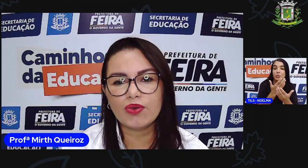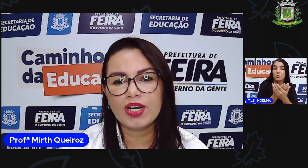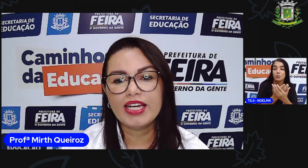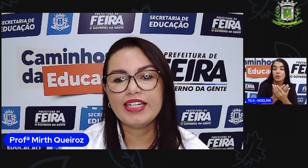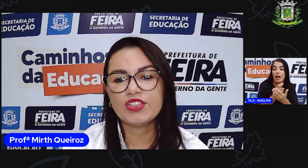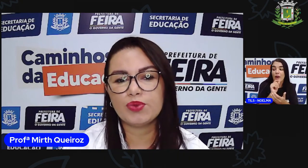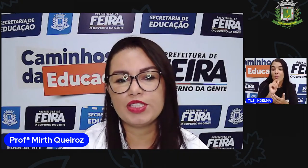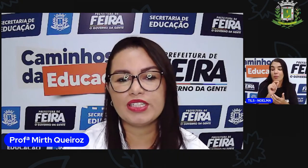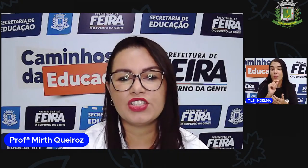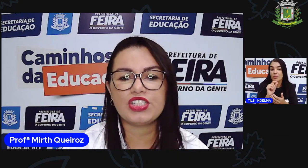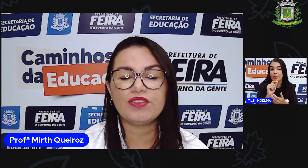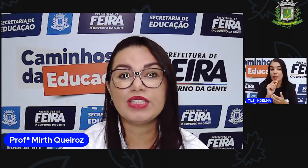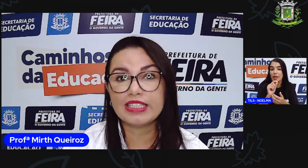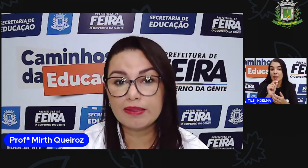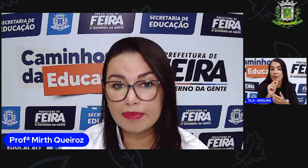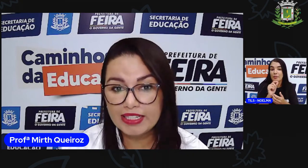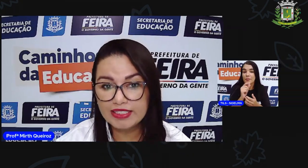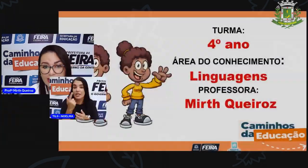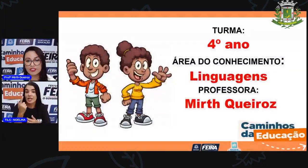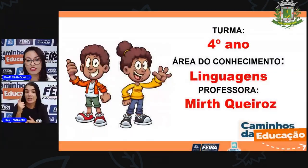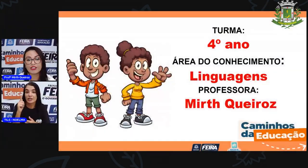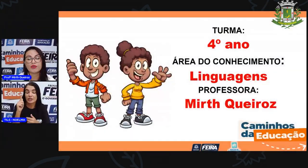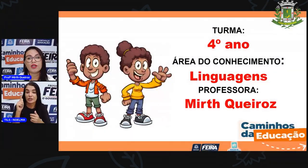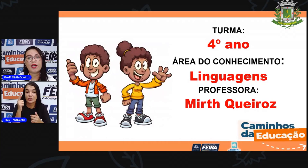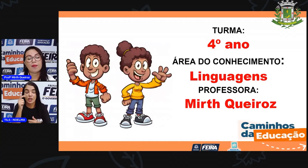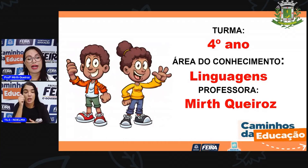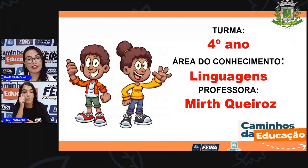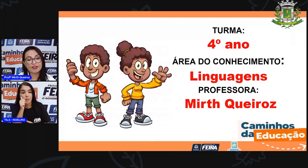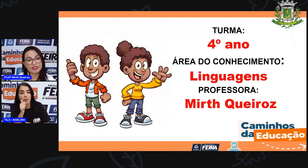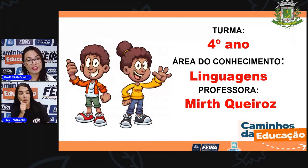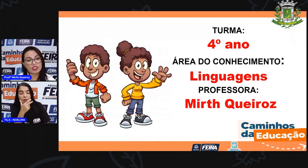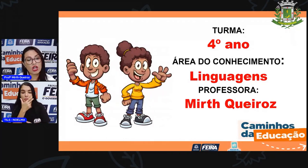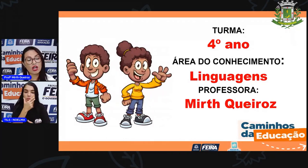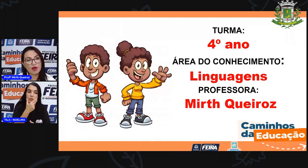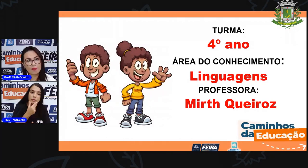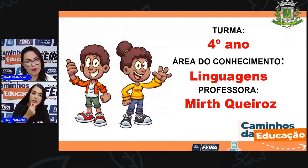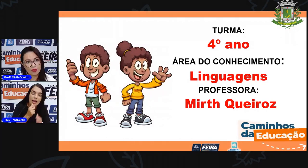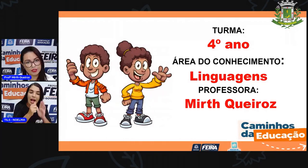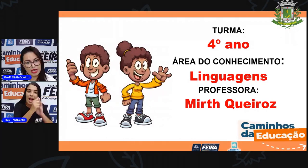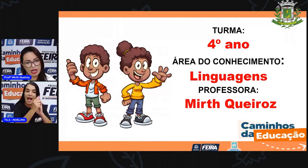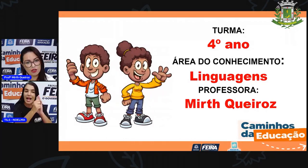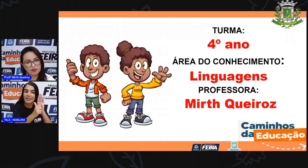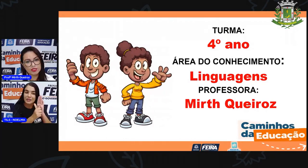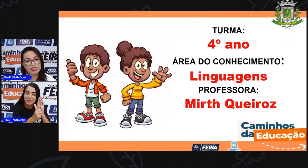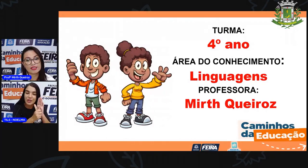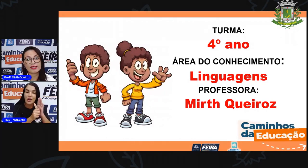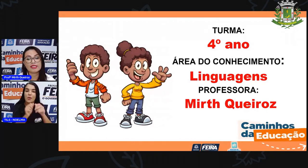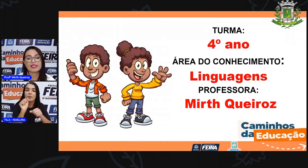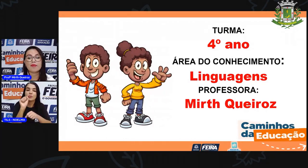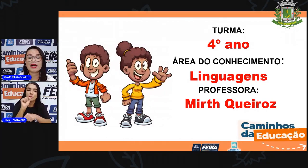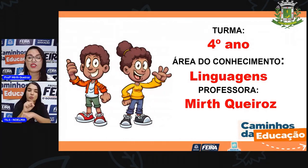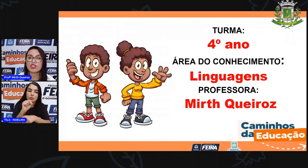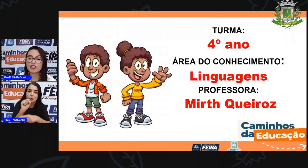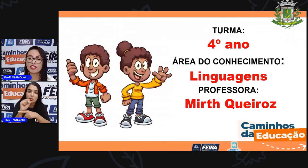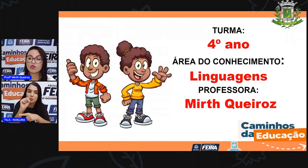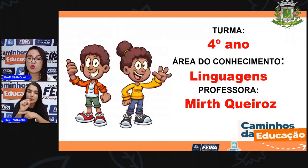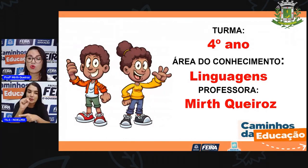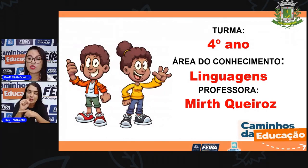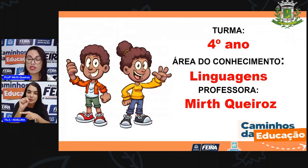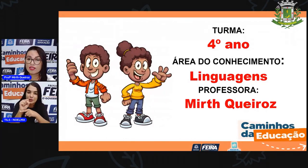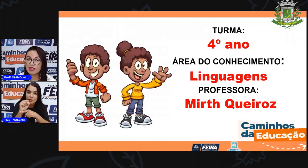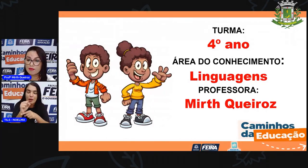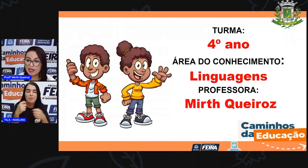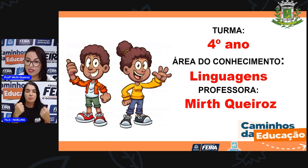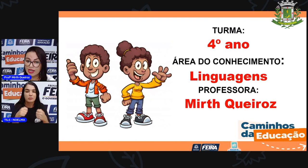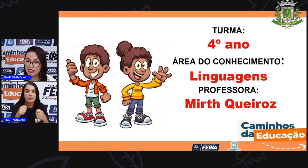gênero e substantivo e também de artigo para que vocês, logo após a aula, sistematizem os